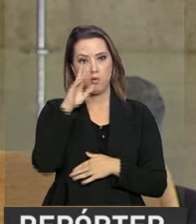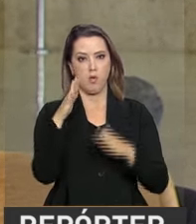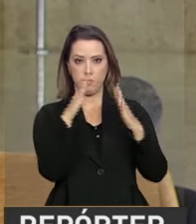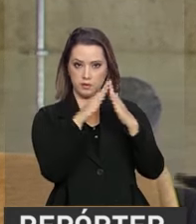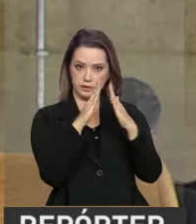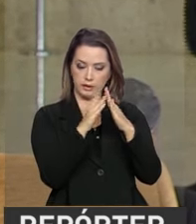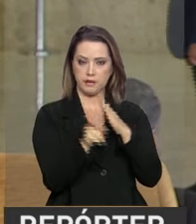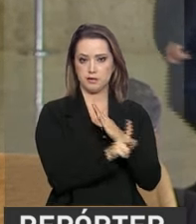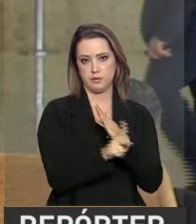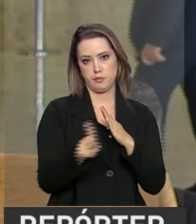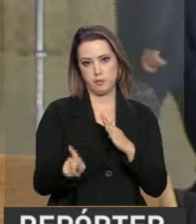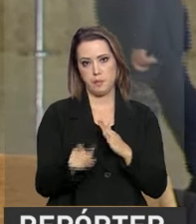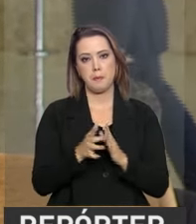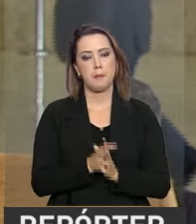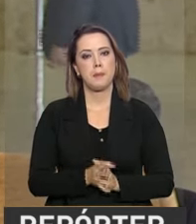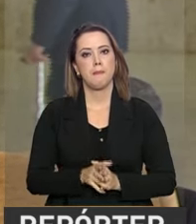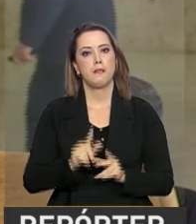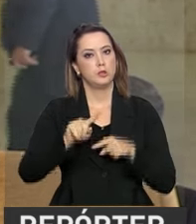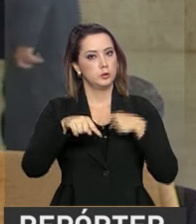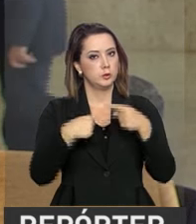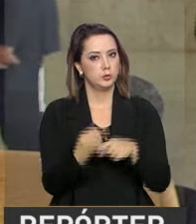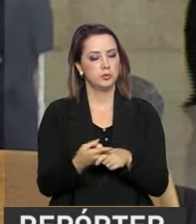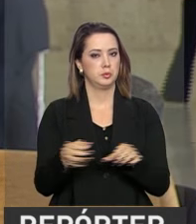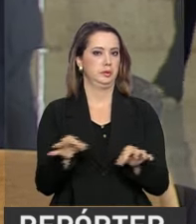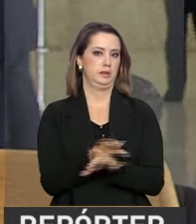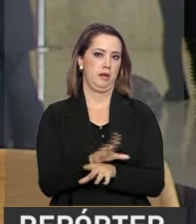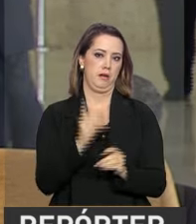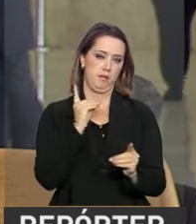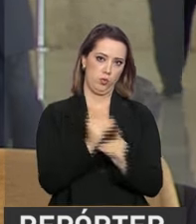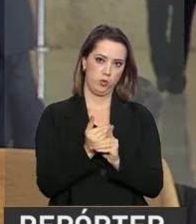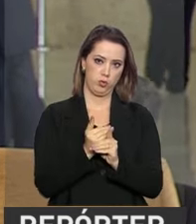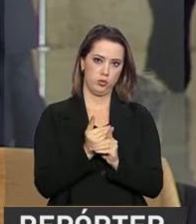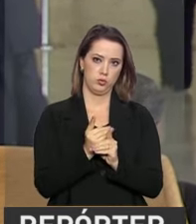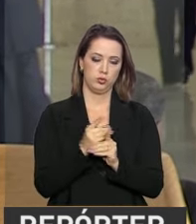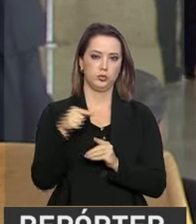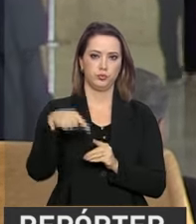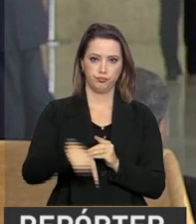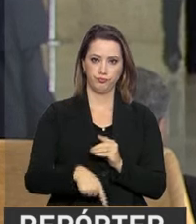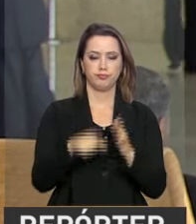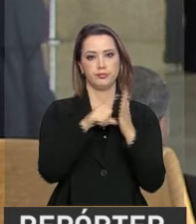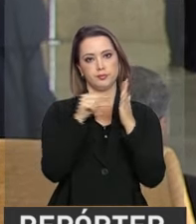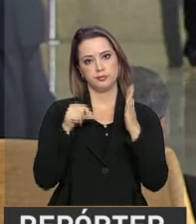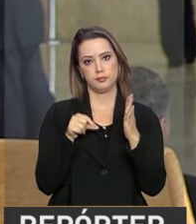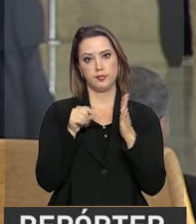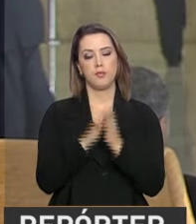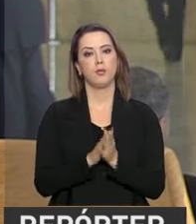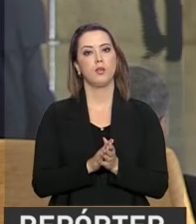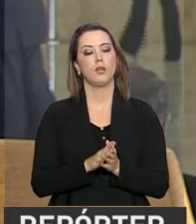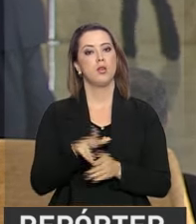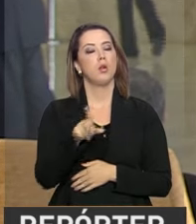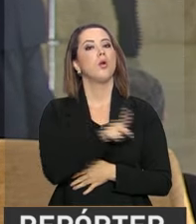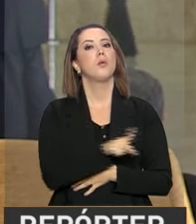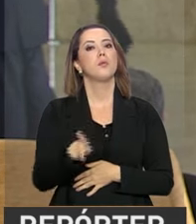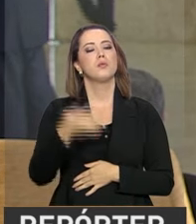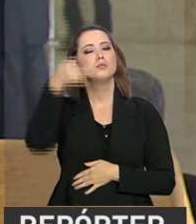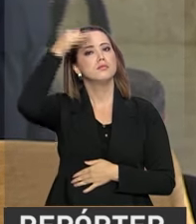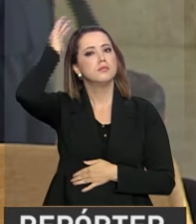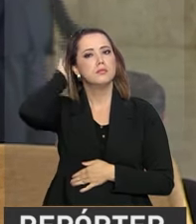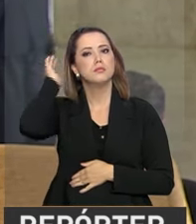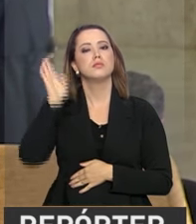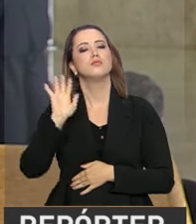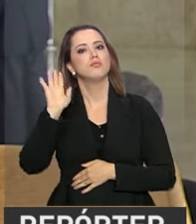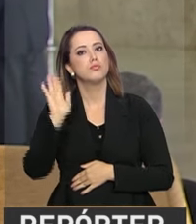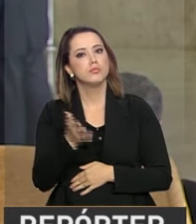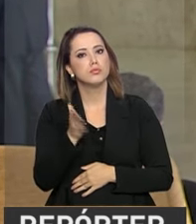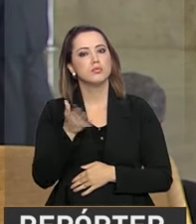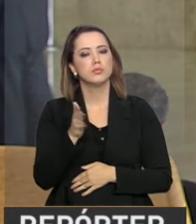residência oficial do Palácio do Jaburu, depois do encontro aqui no Palácio do Planalto. E, bom, o presidente em exercício, Michel Temer,